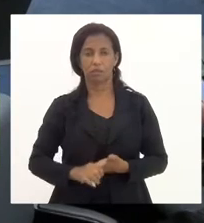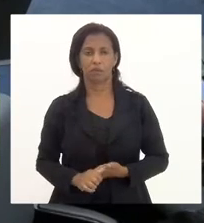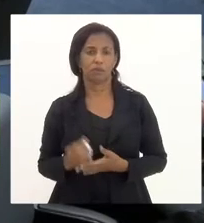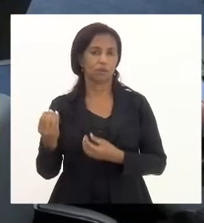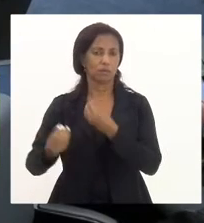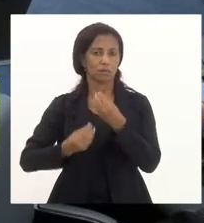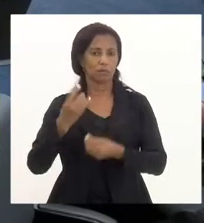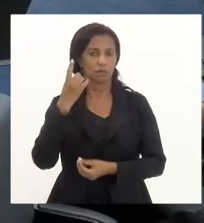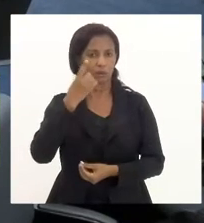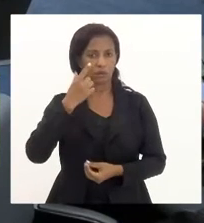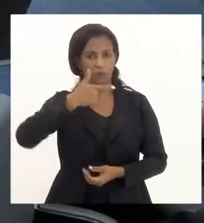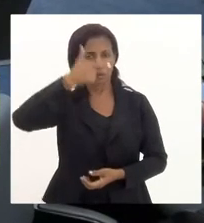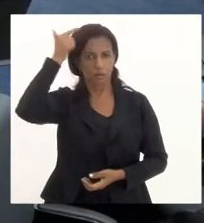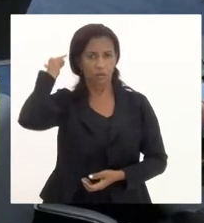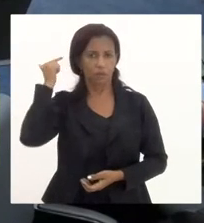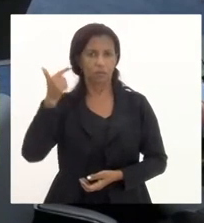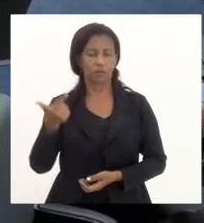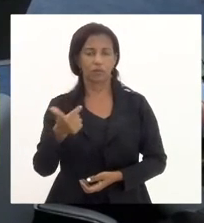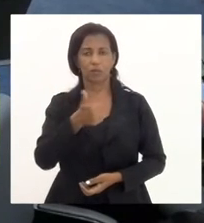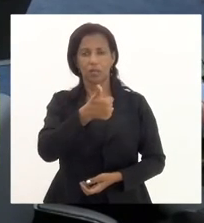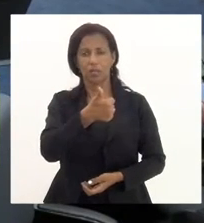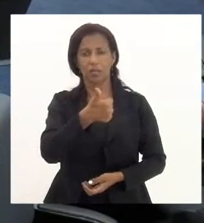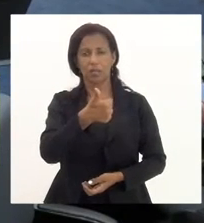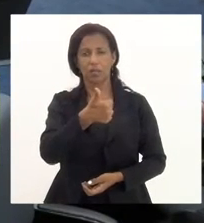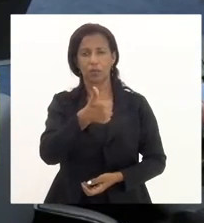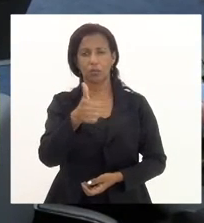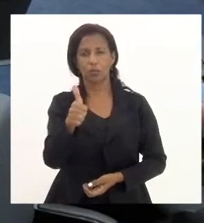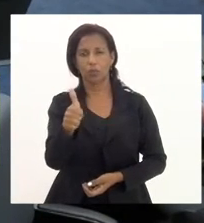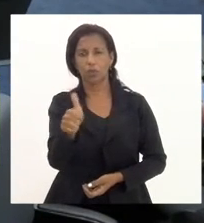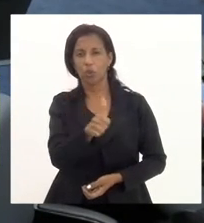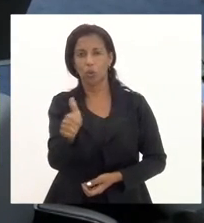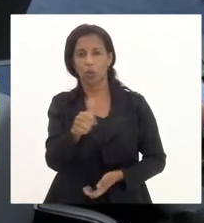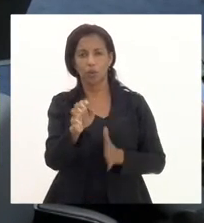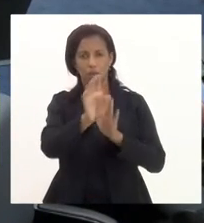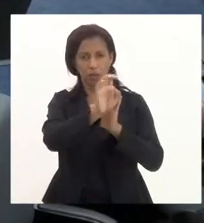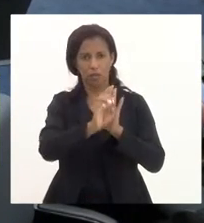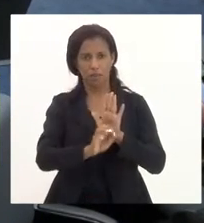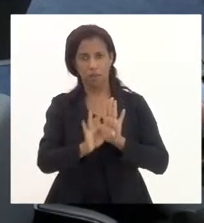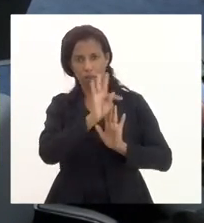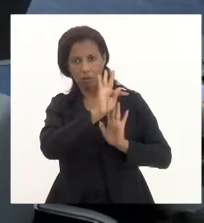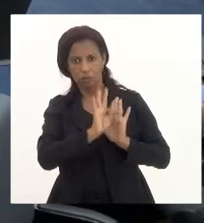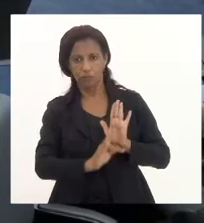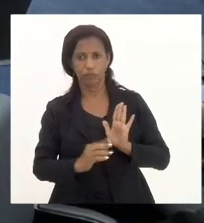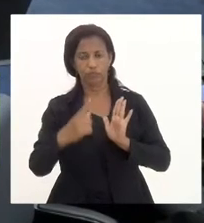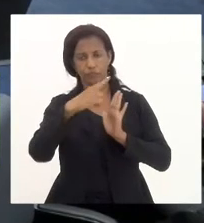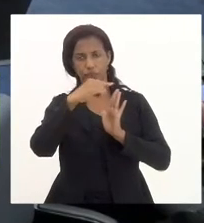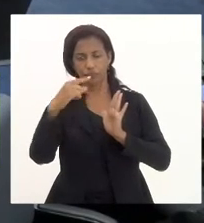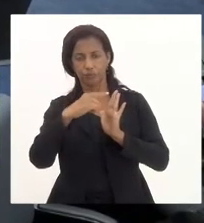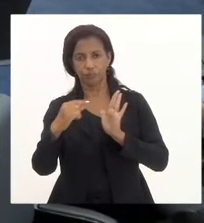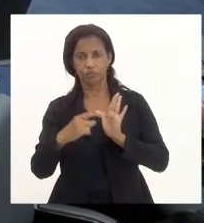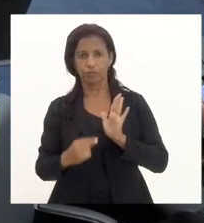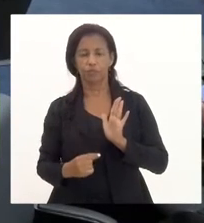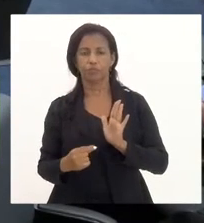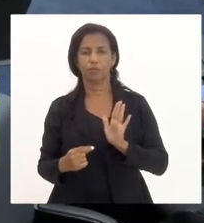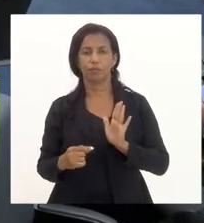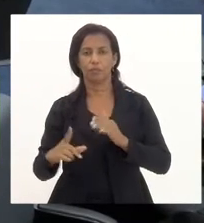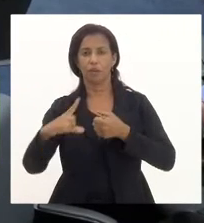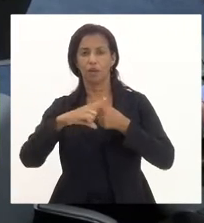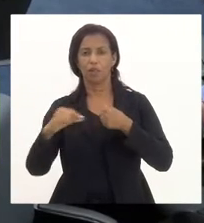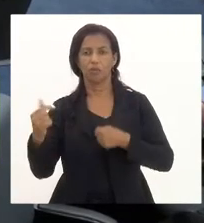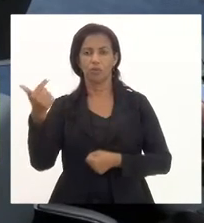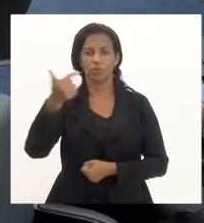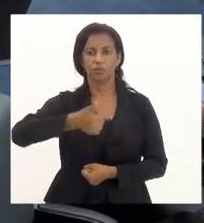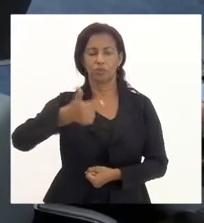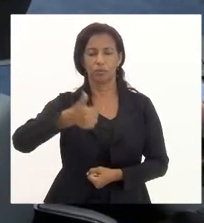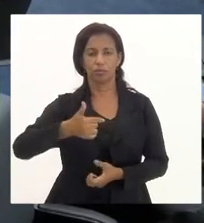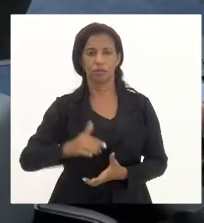Deputado Luiz Paulo bem colocou foram 111 - a esse texto das quais se destacam a maioria no artigo